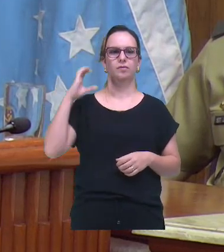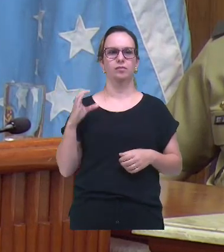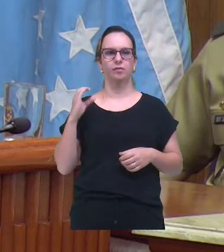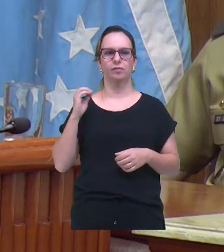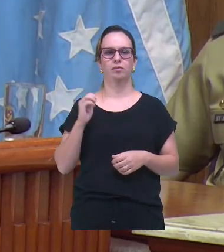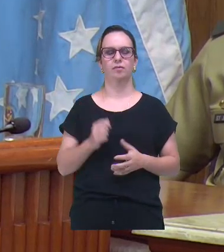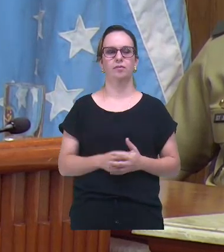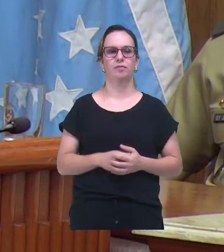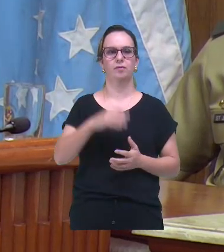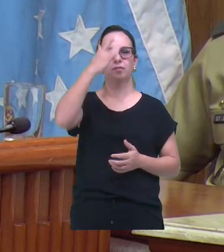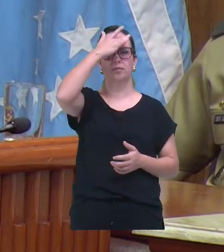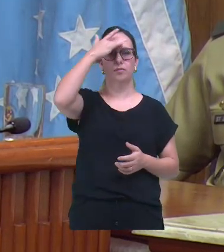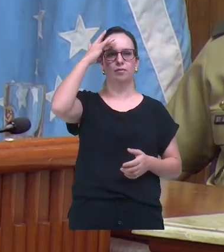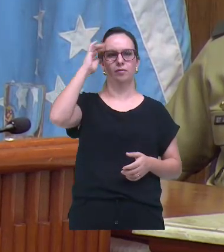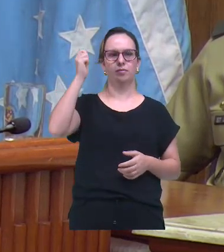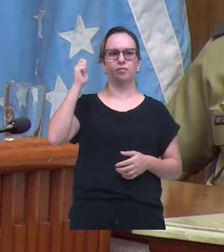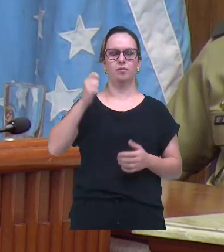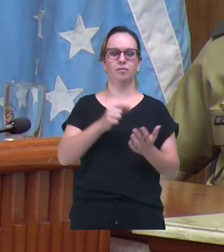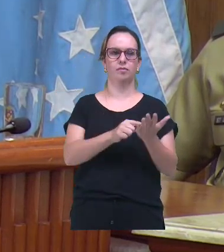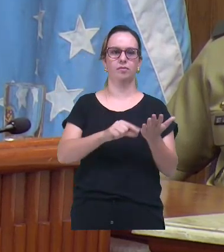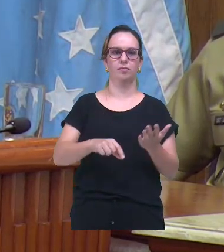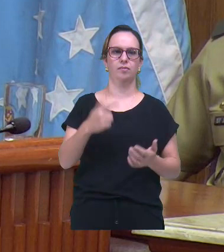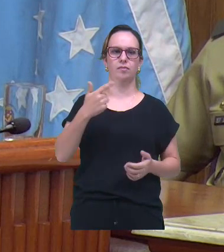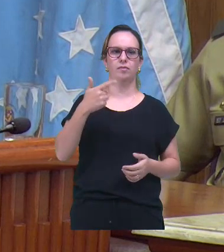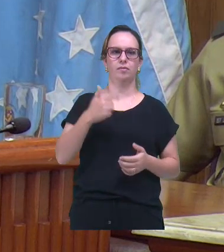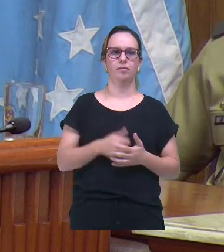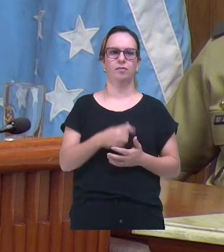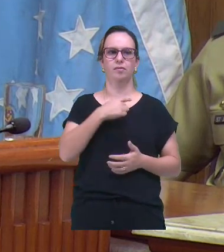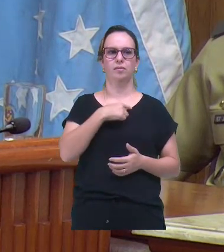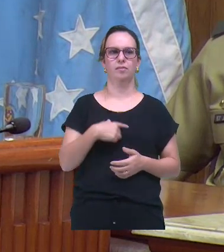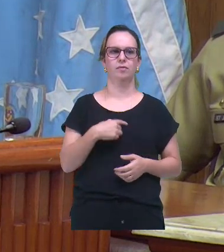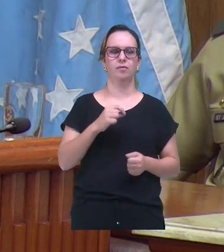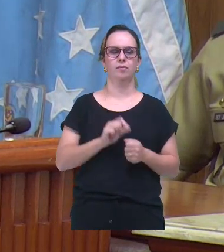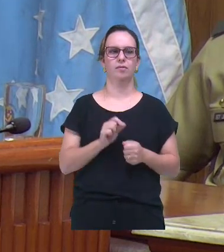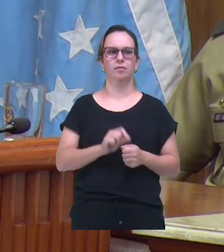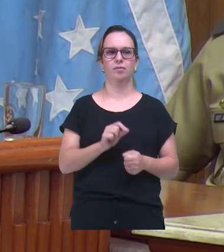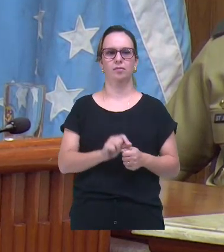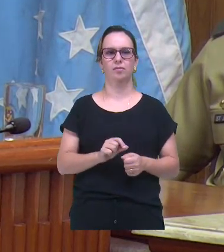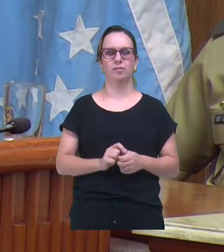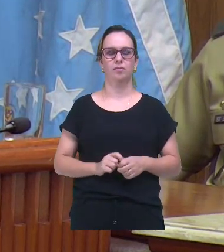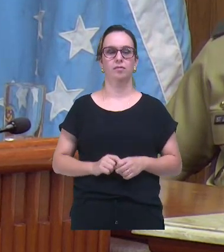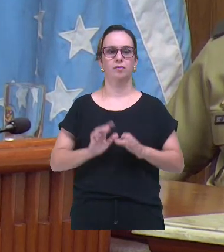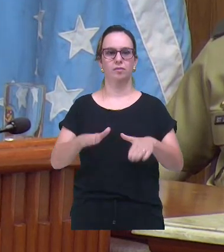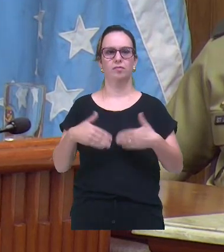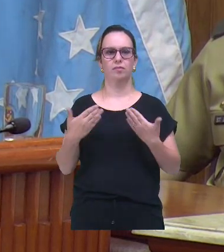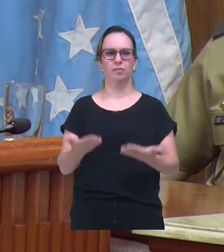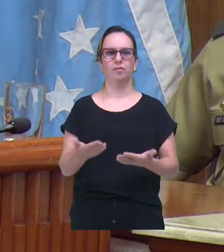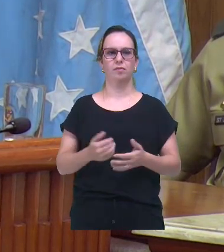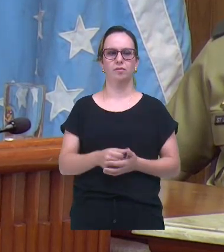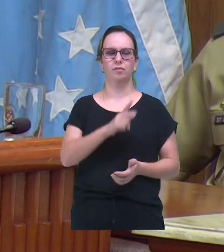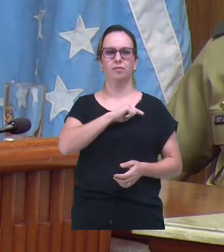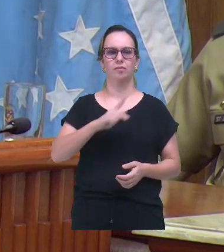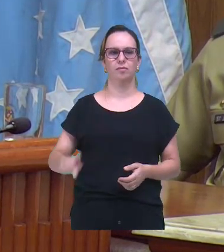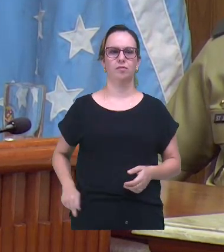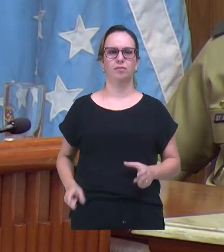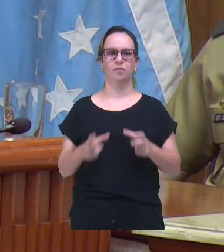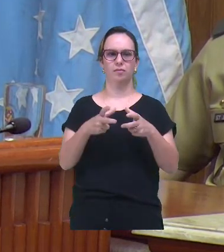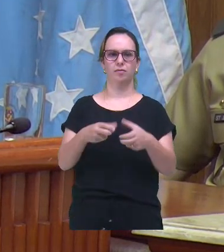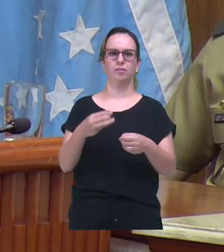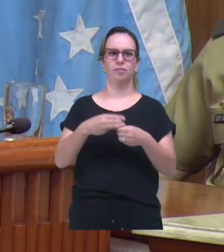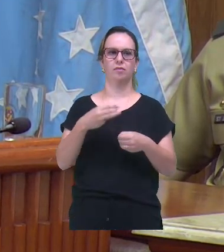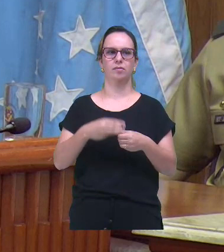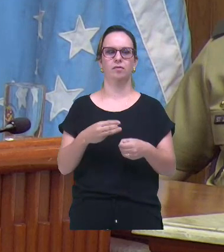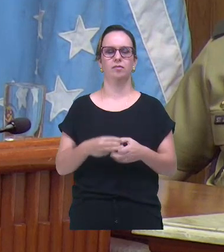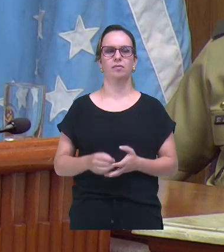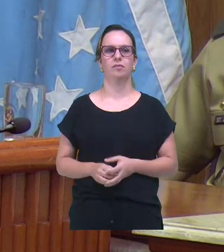assisenses. Artigo 2º. A medalha criada será homologada pelo presidente da Câmara Municipal, que se valerá de um